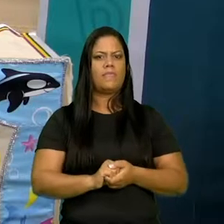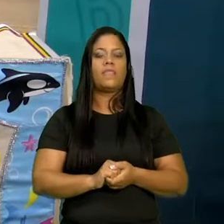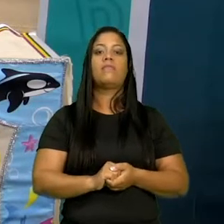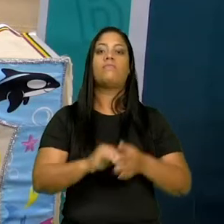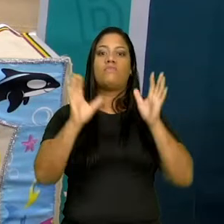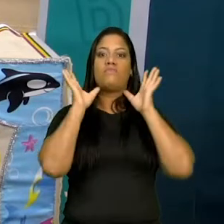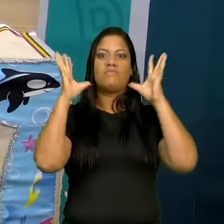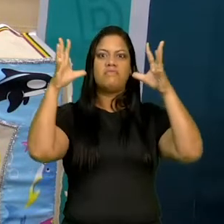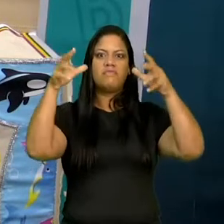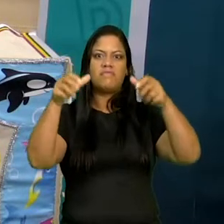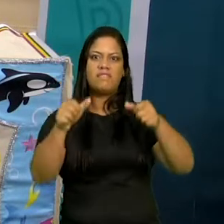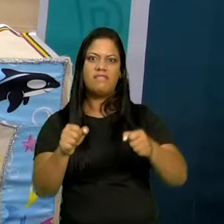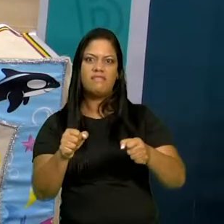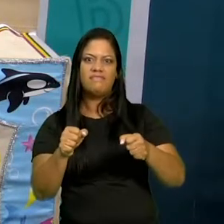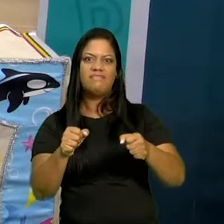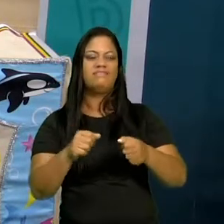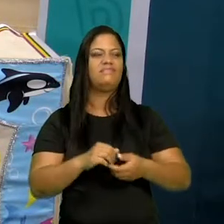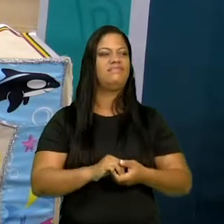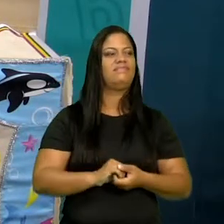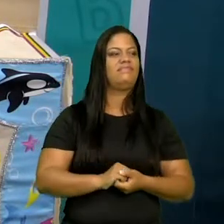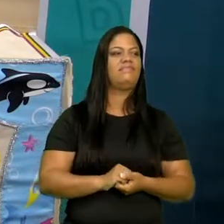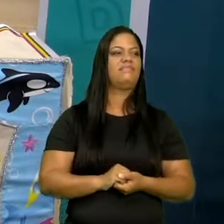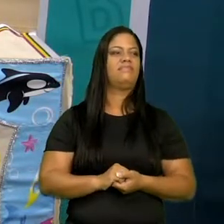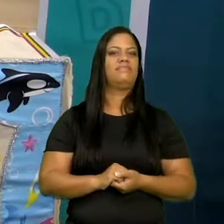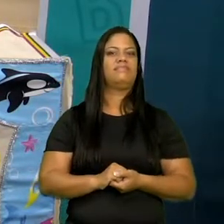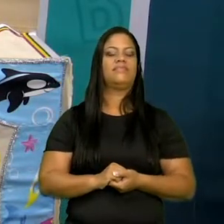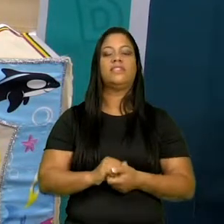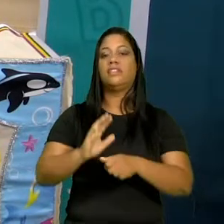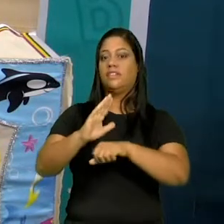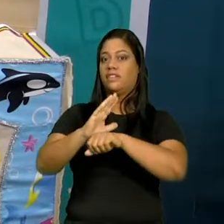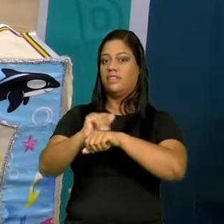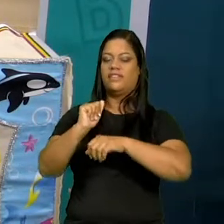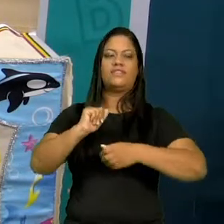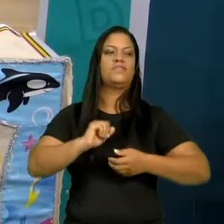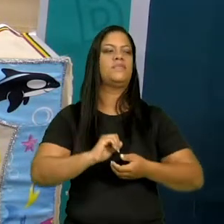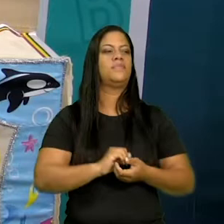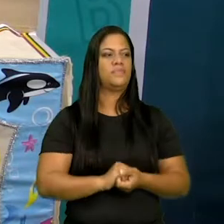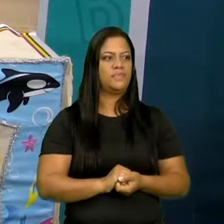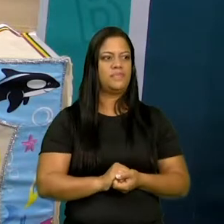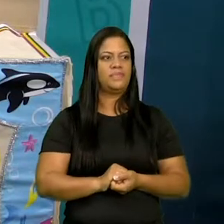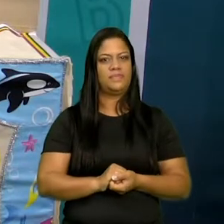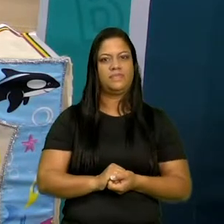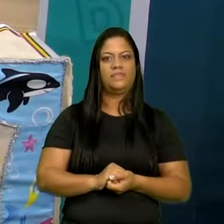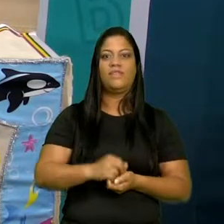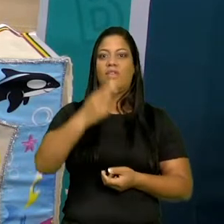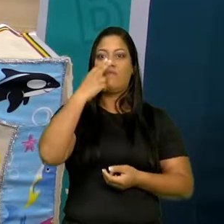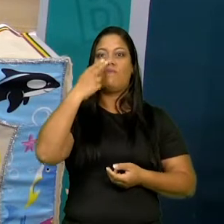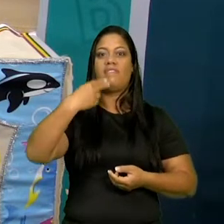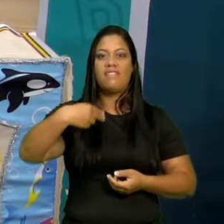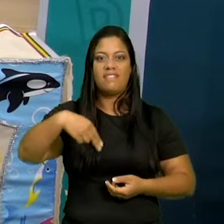leão. Ó. Ela chamou o elefante.